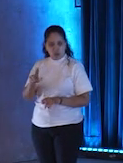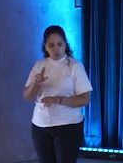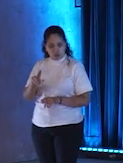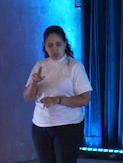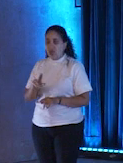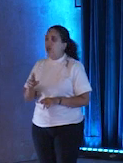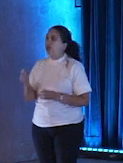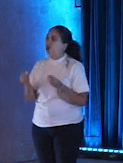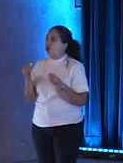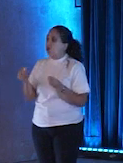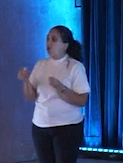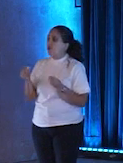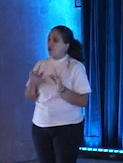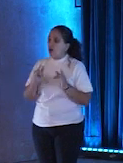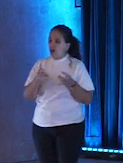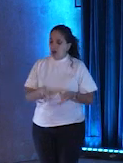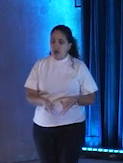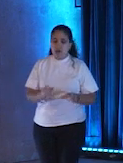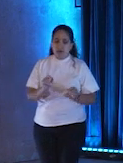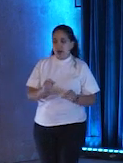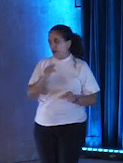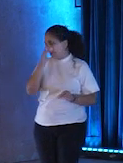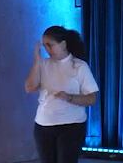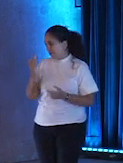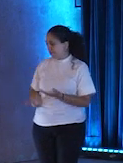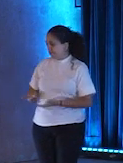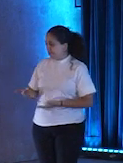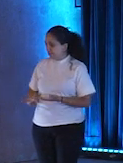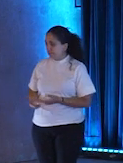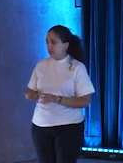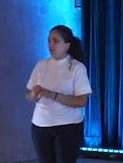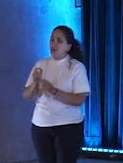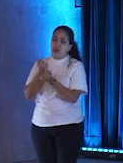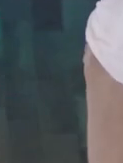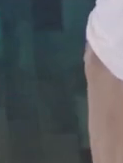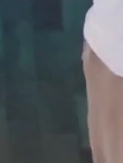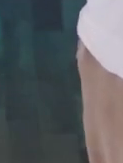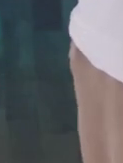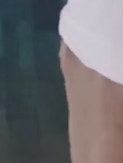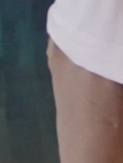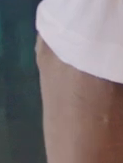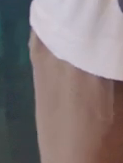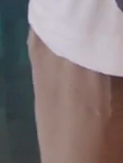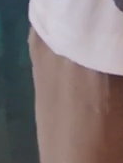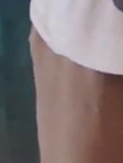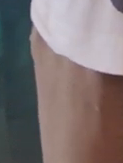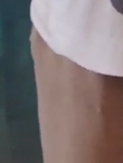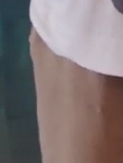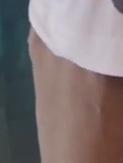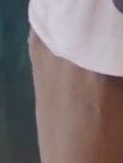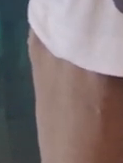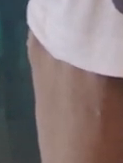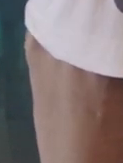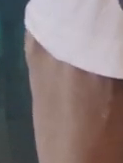como cama para criados, empregados e pessoas escravizadas. Essa dupla função